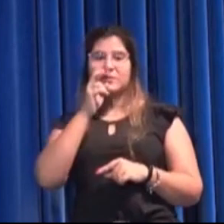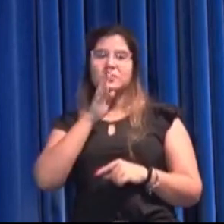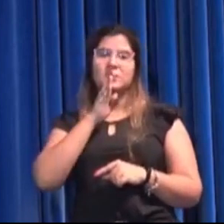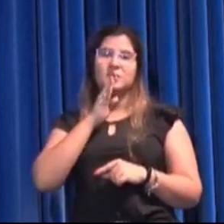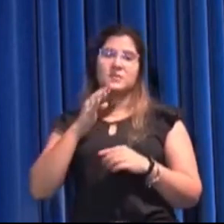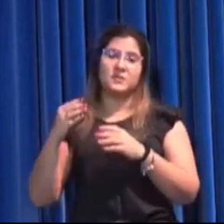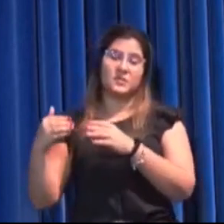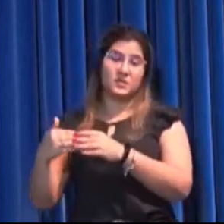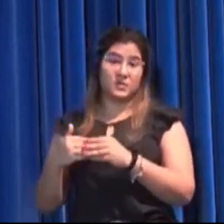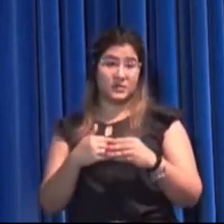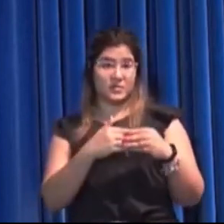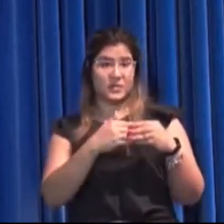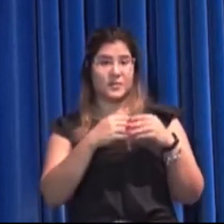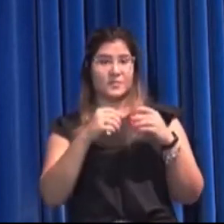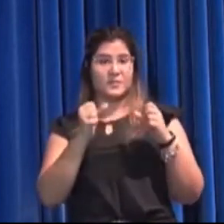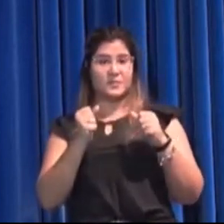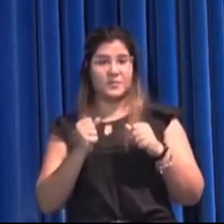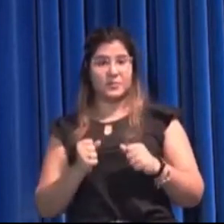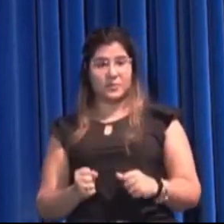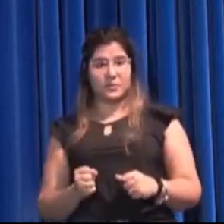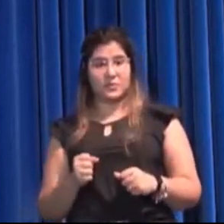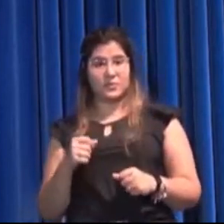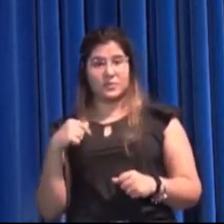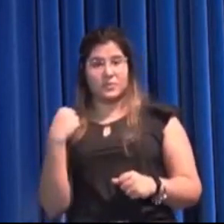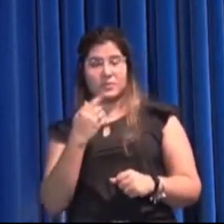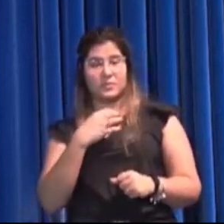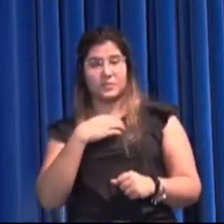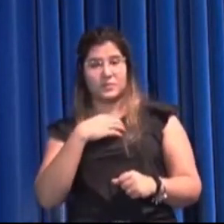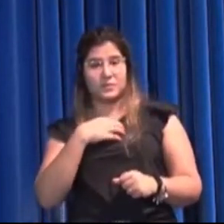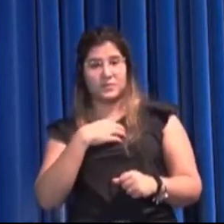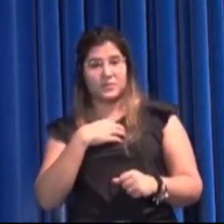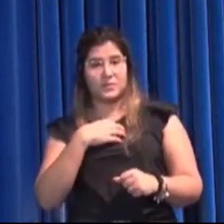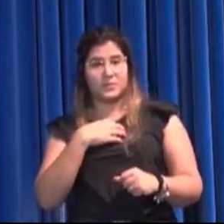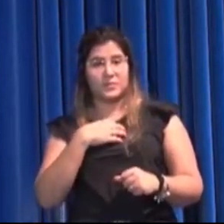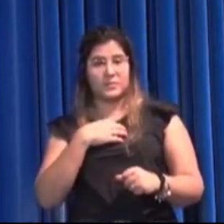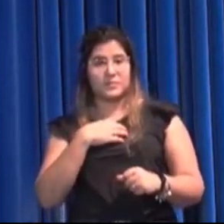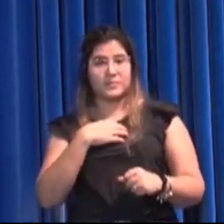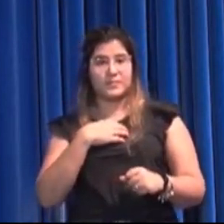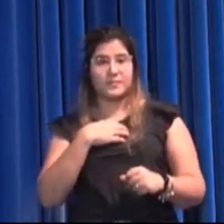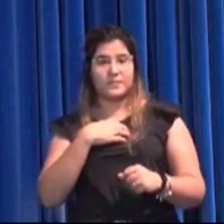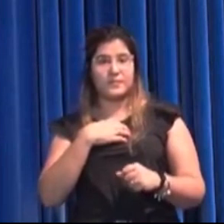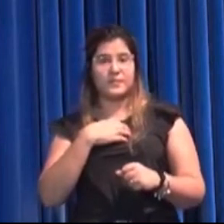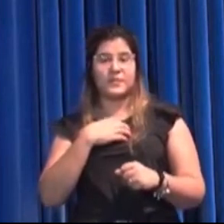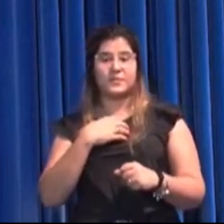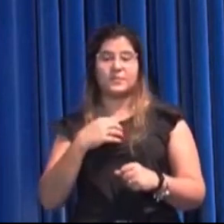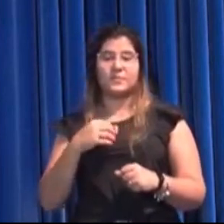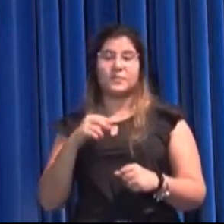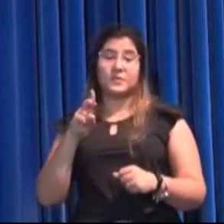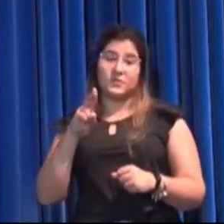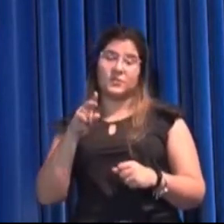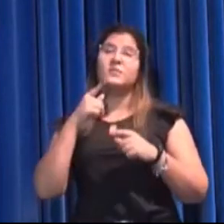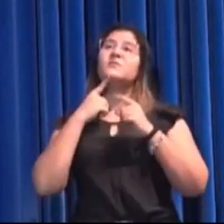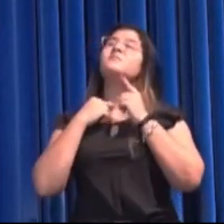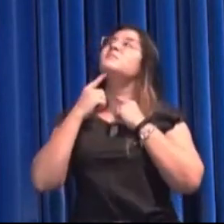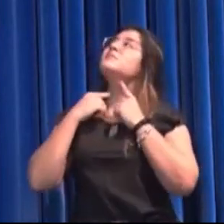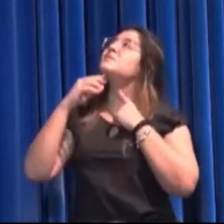para a gente poder ter o nosso comportamento de acordo com a vontade de Deus em tempos difíceis.